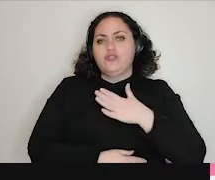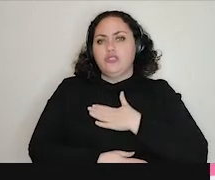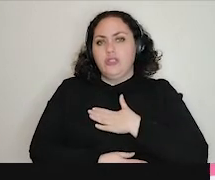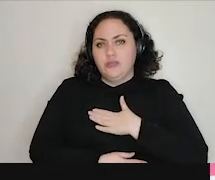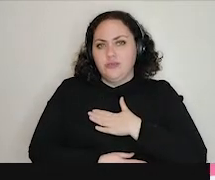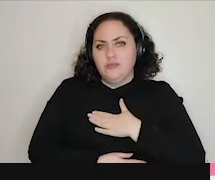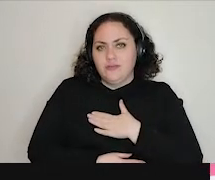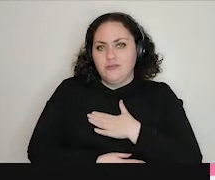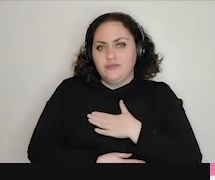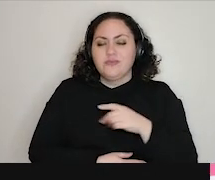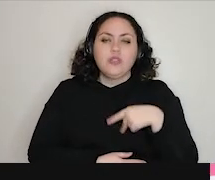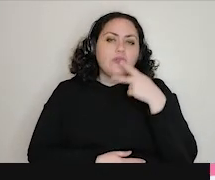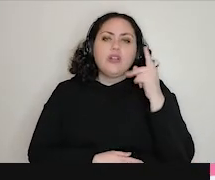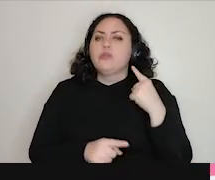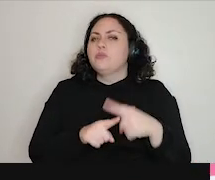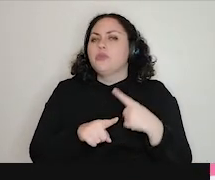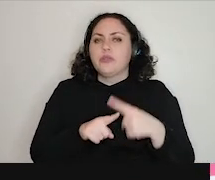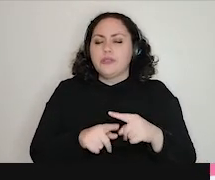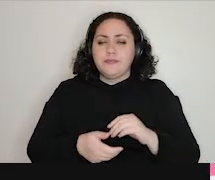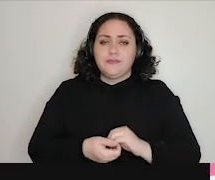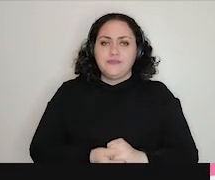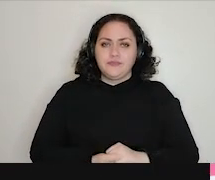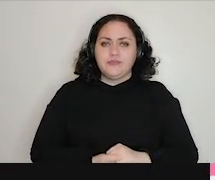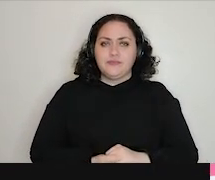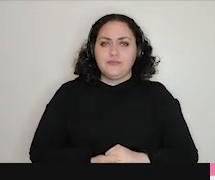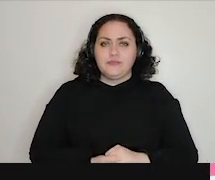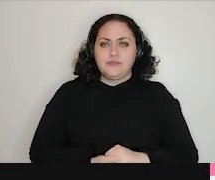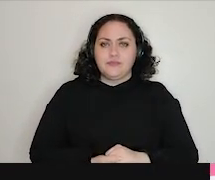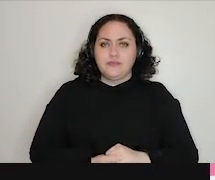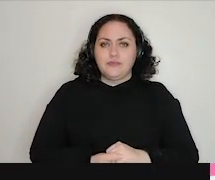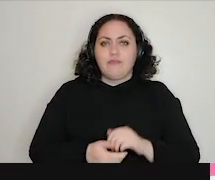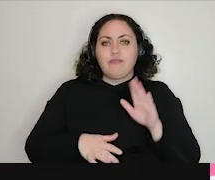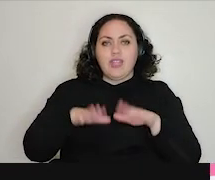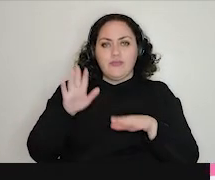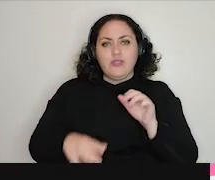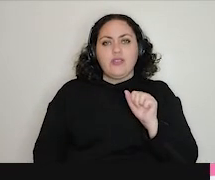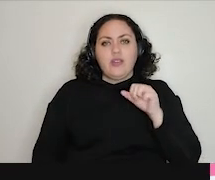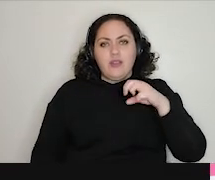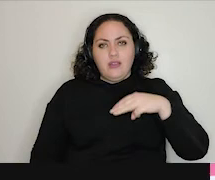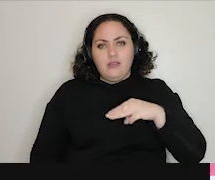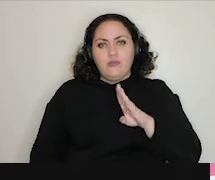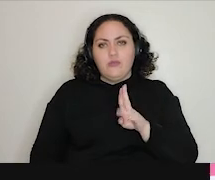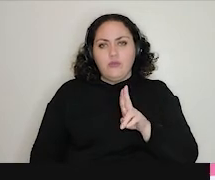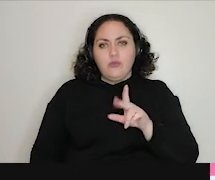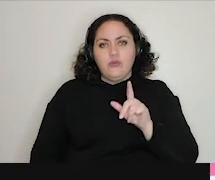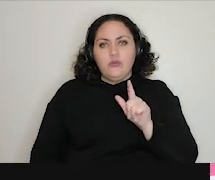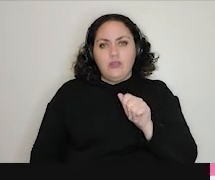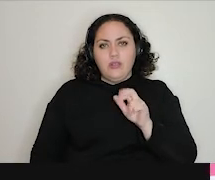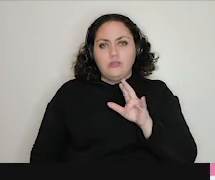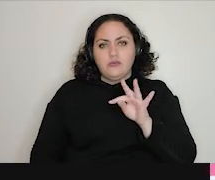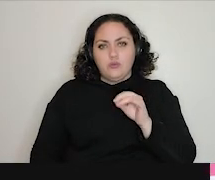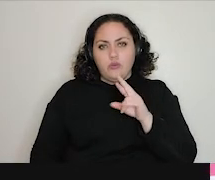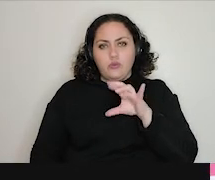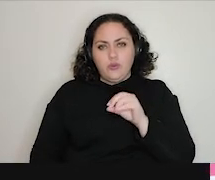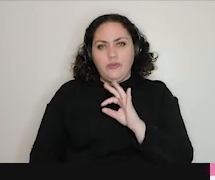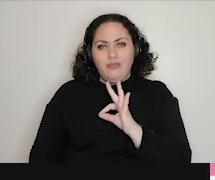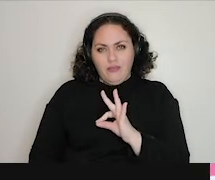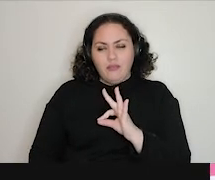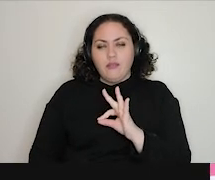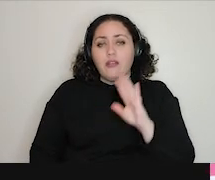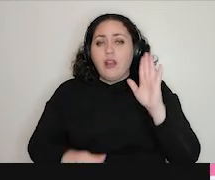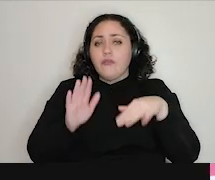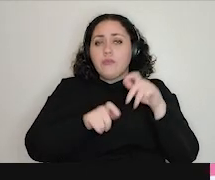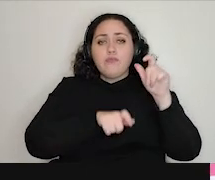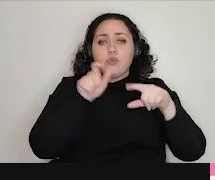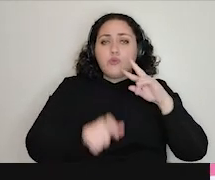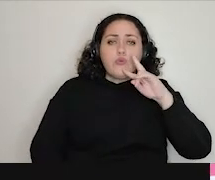delas, né? E eu falo isso porque muitas vezes ali no ambulatório trans a gente se depara com algumas situações no qual as